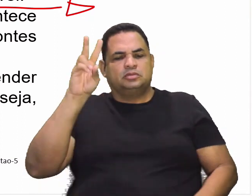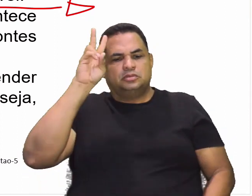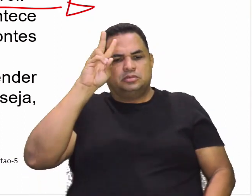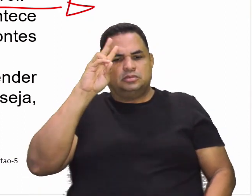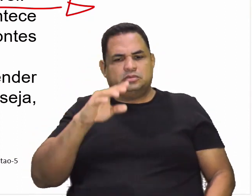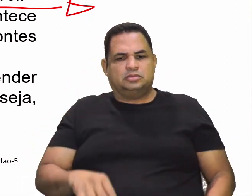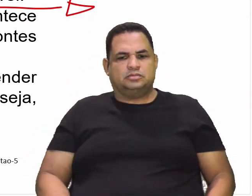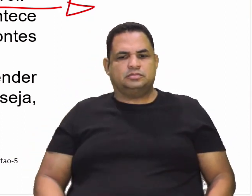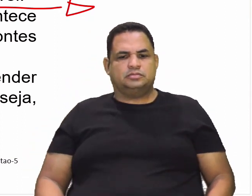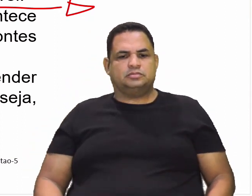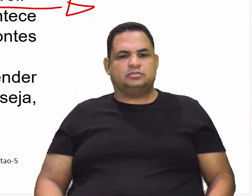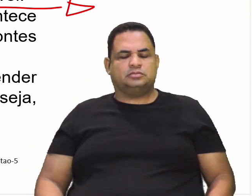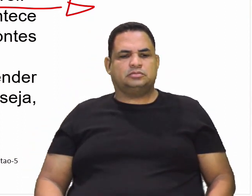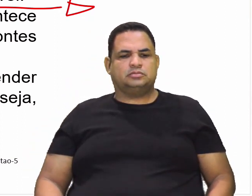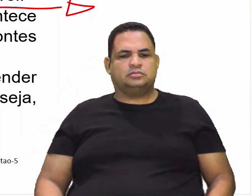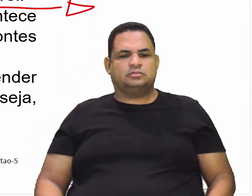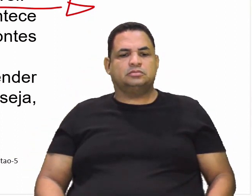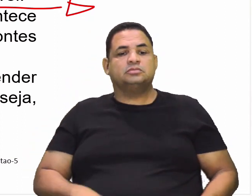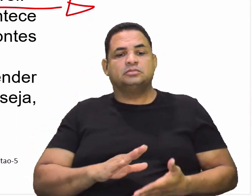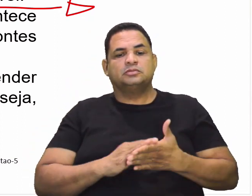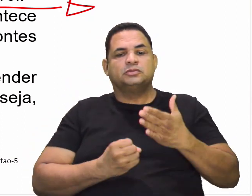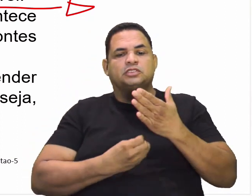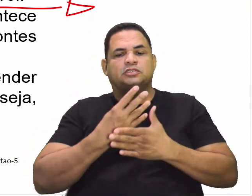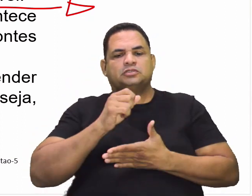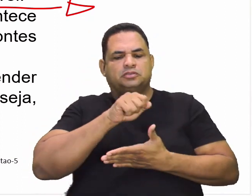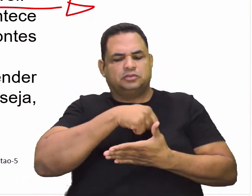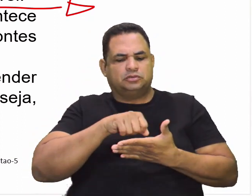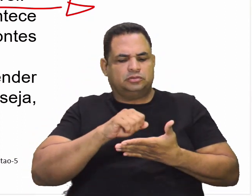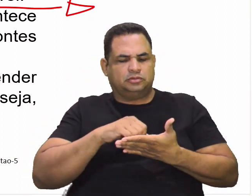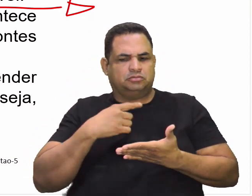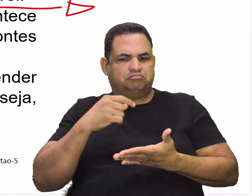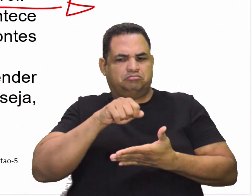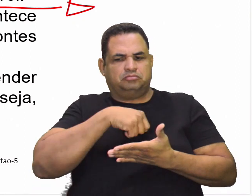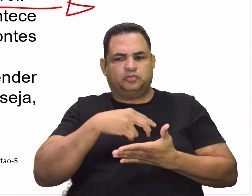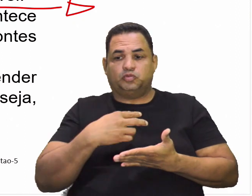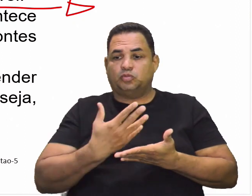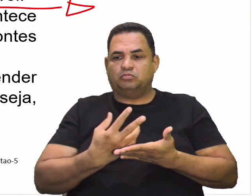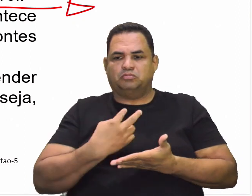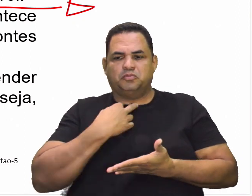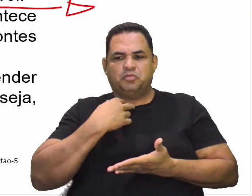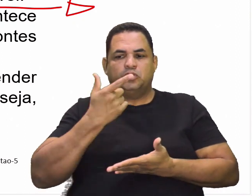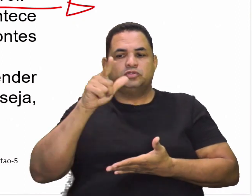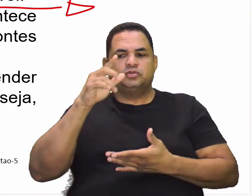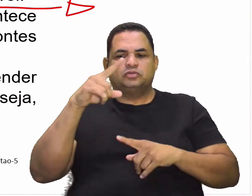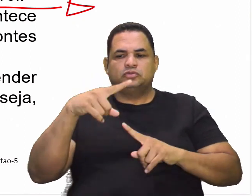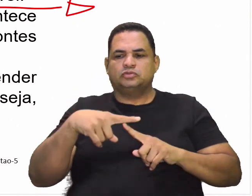históricas. Essas fontes são apenas escritas?